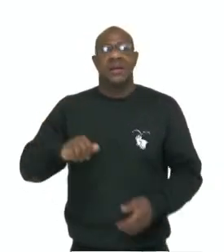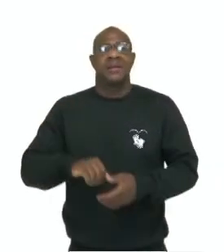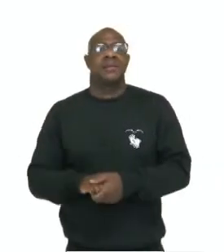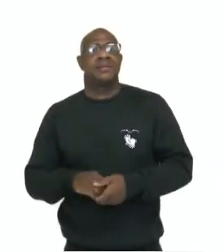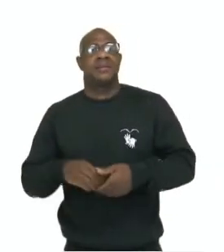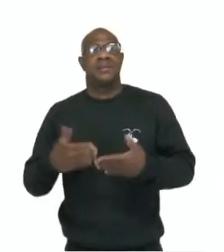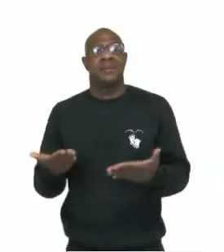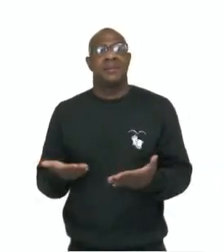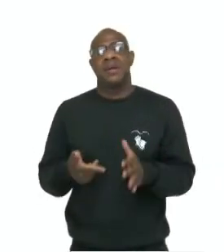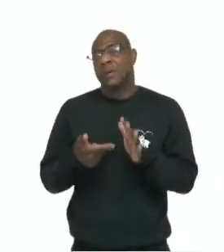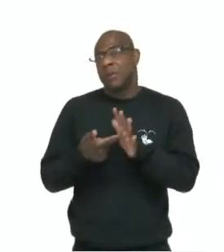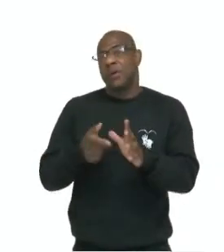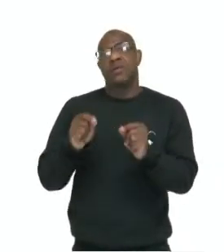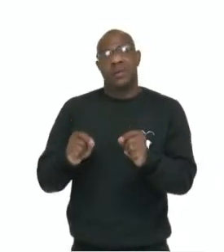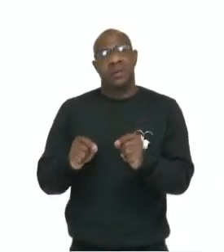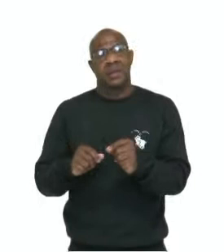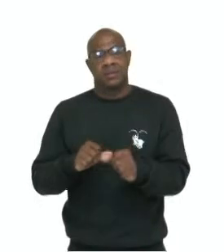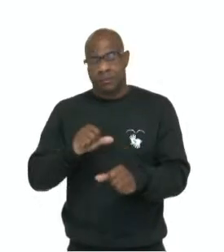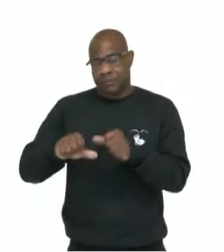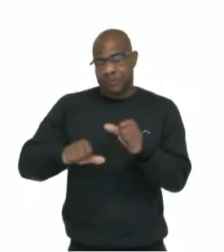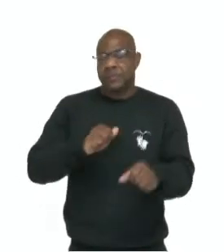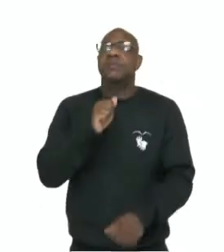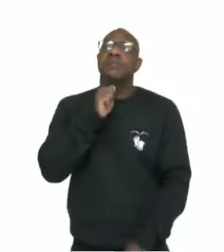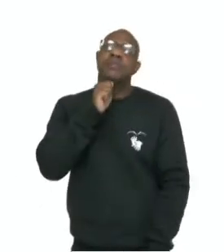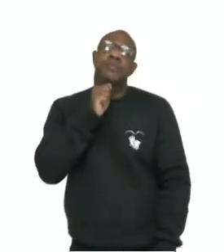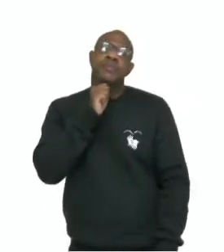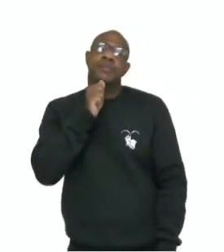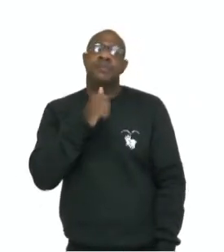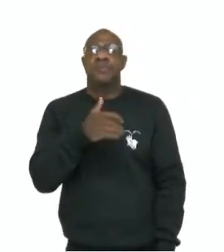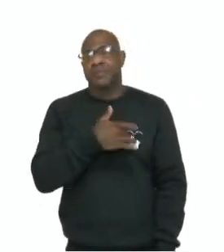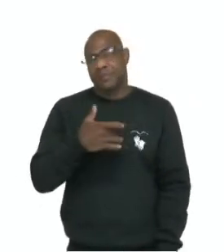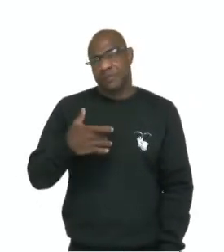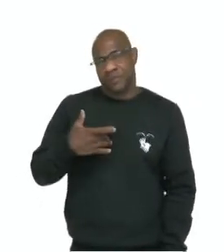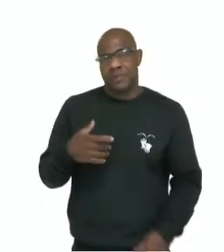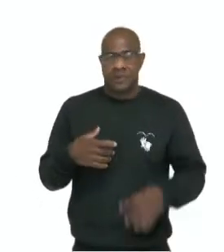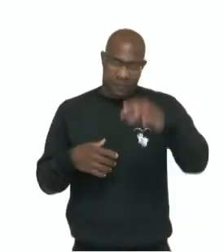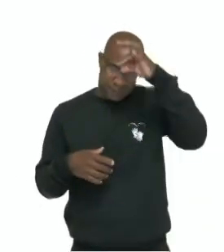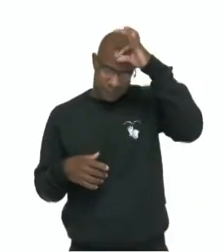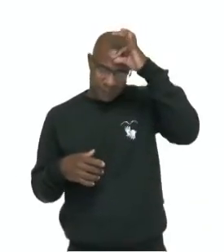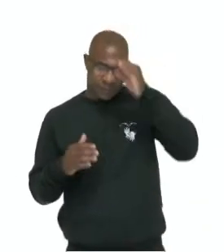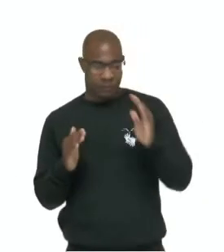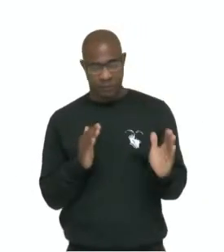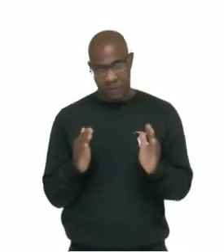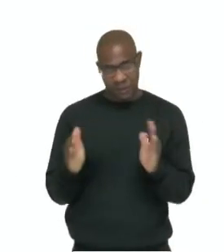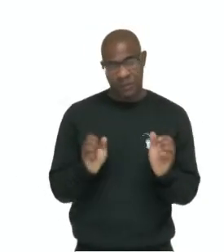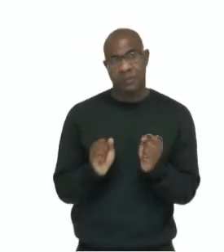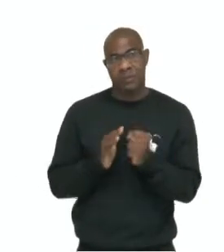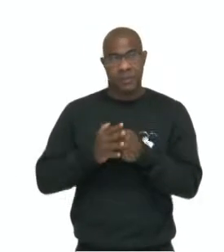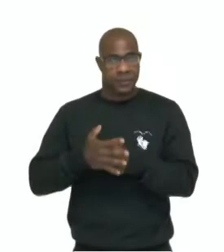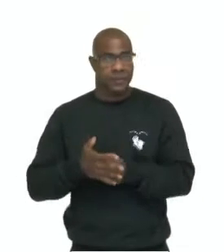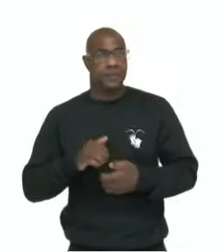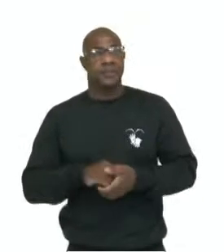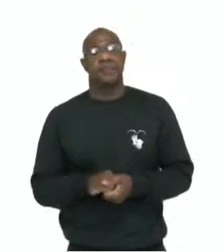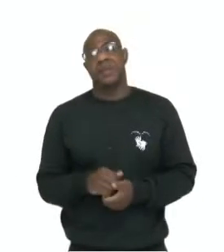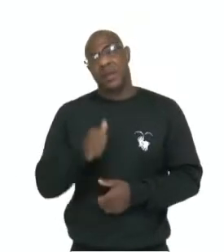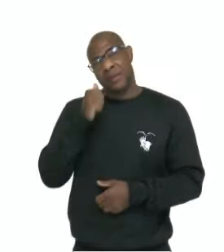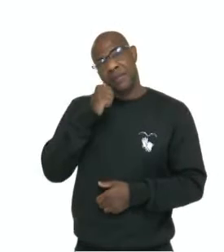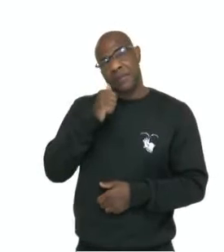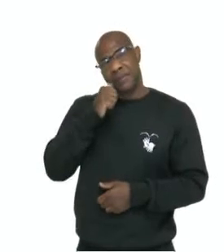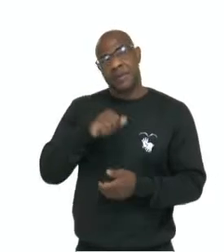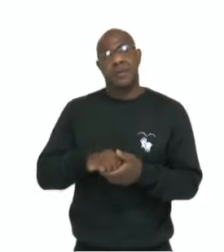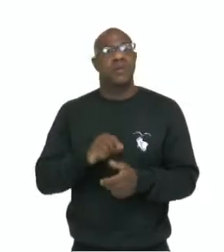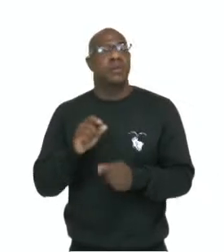Lavras, indica alterações no ciclo menstrual e na saúde mental das mulheres durante a pandemia. As mulheres